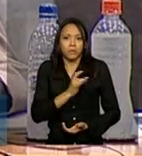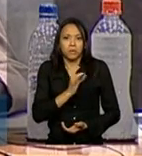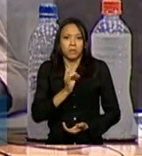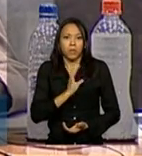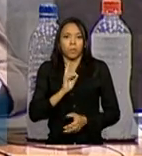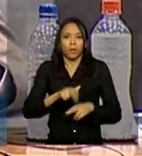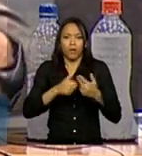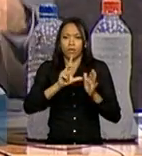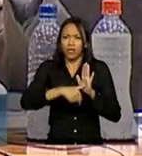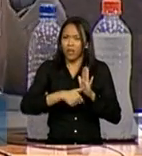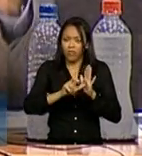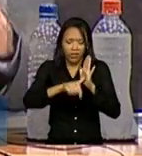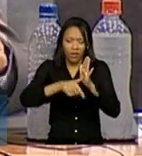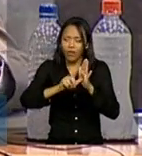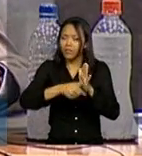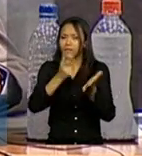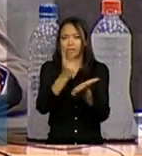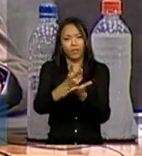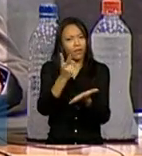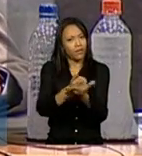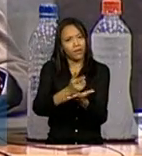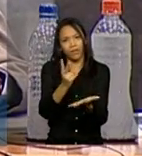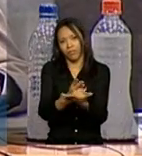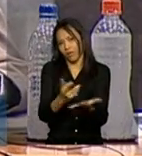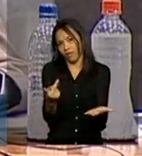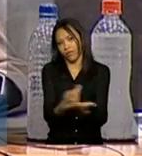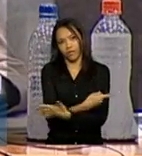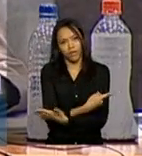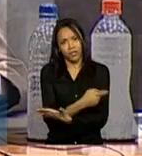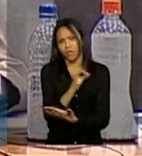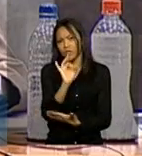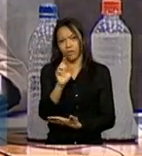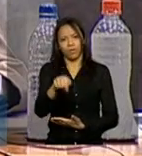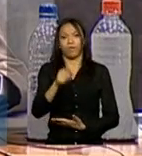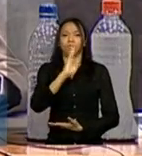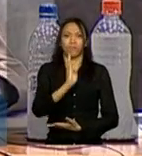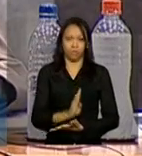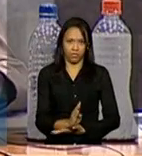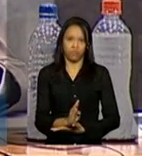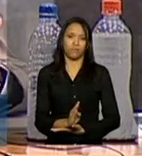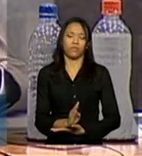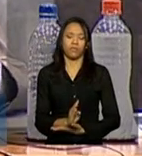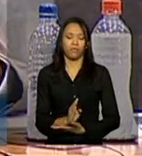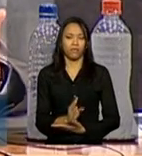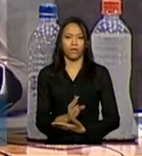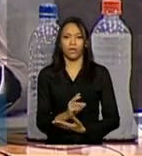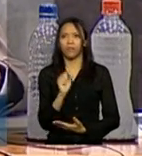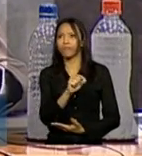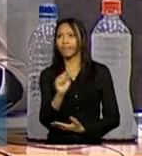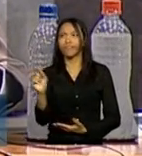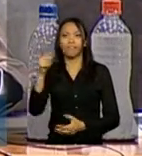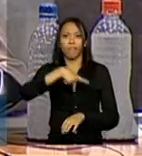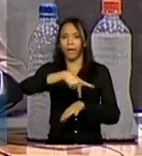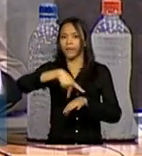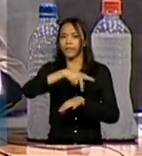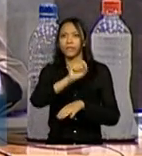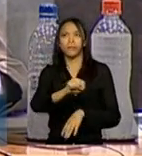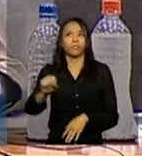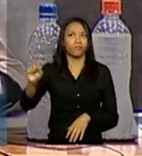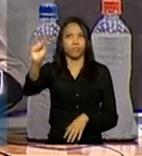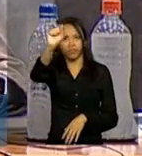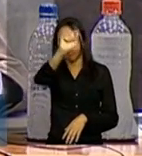hoje. Os atrasos vêm de sempre. E também não é só no Brasil. Em muitos países, até